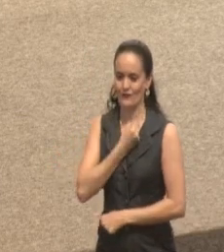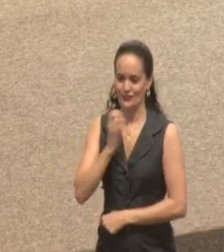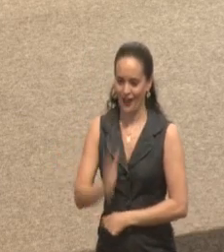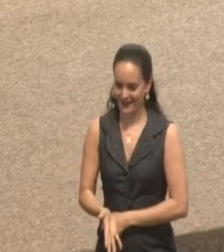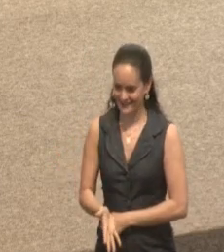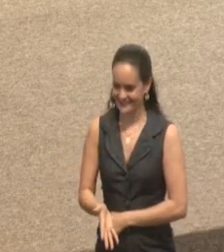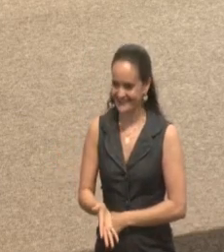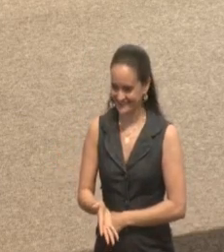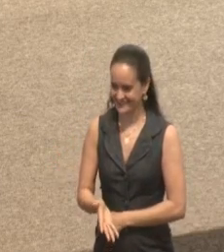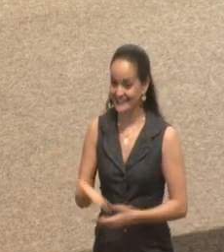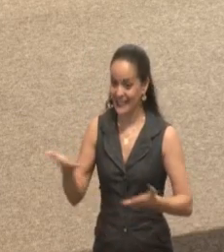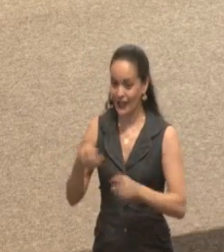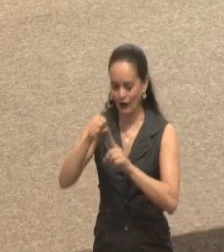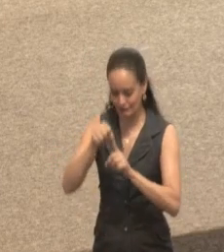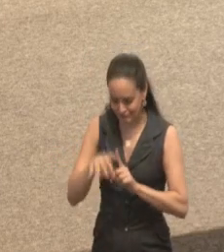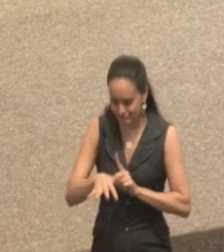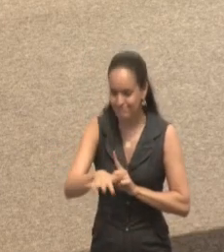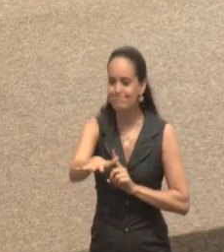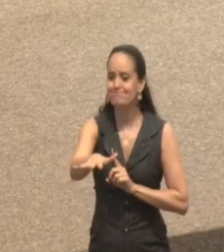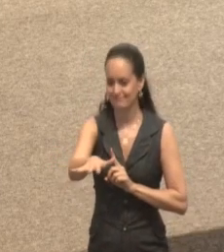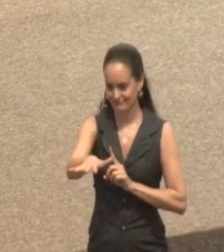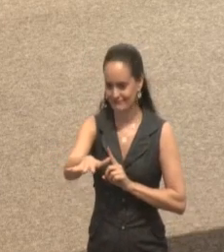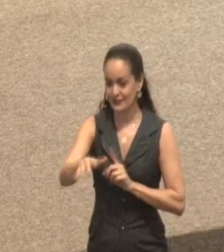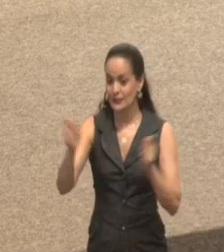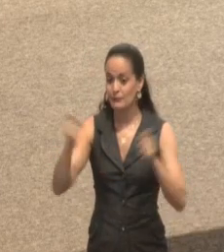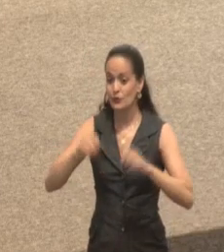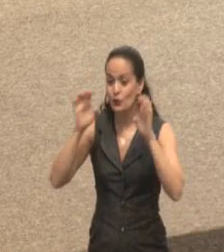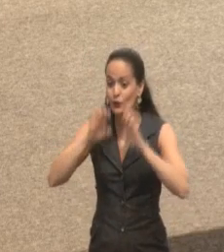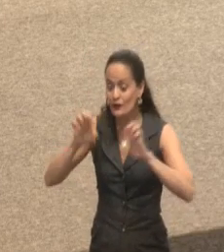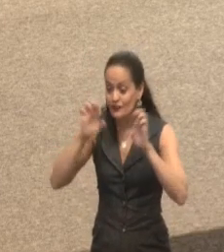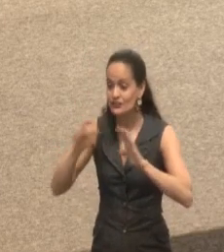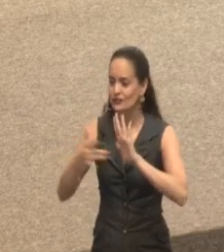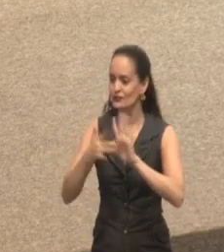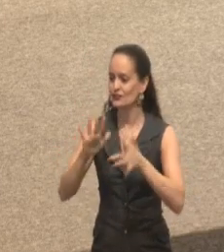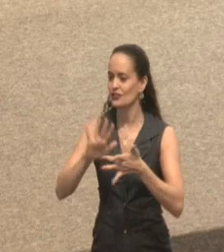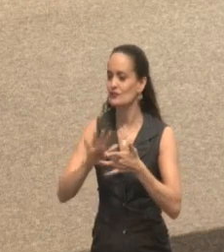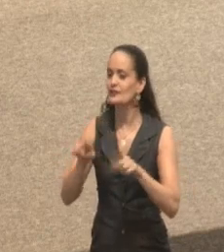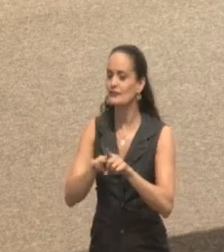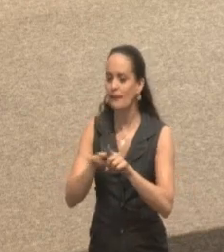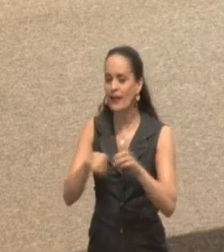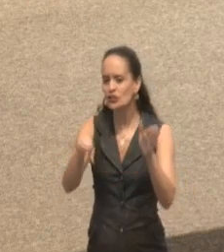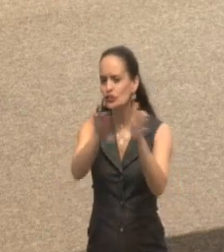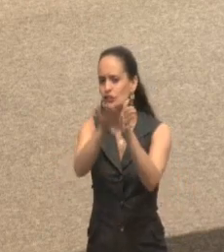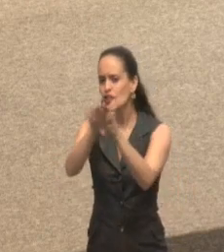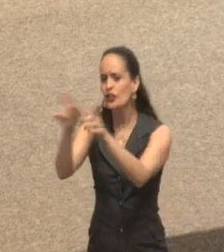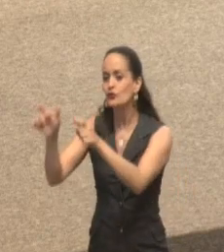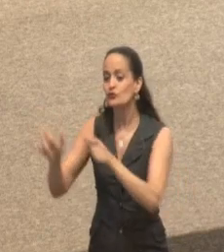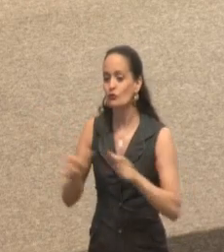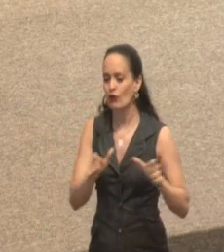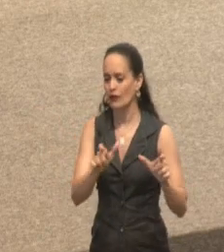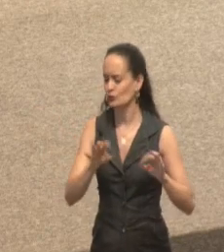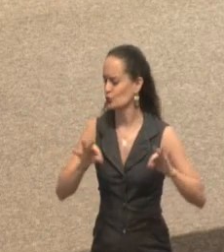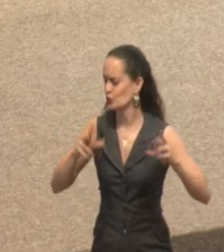missão de se multiplicar, para que essa mensagem do Evangelho chegue em todos os lugares